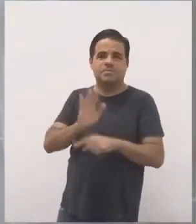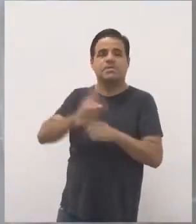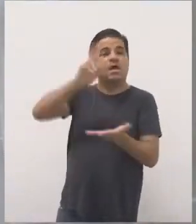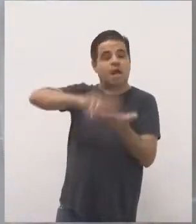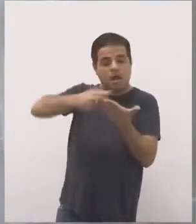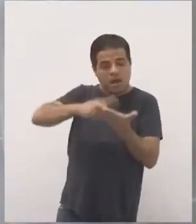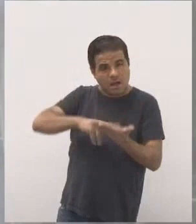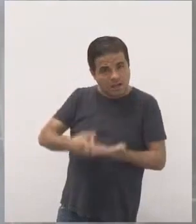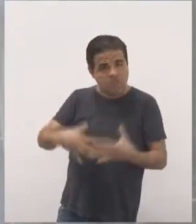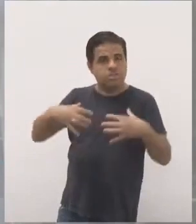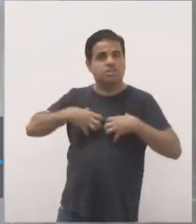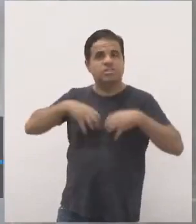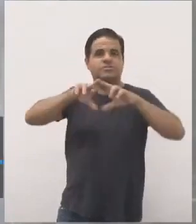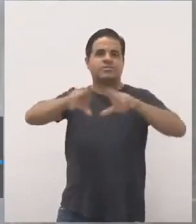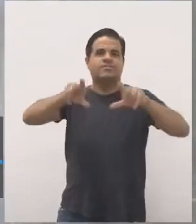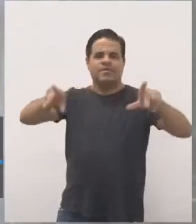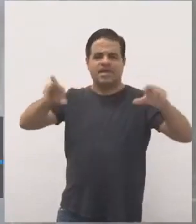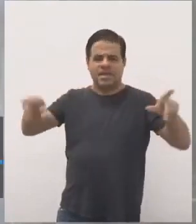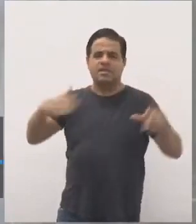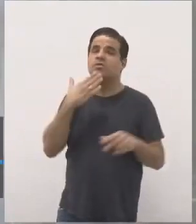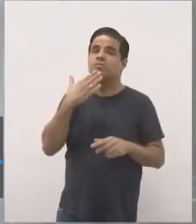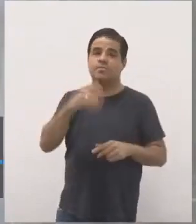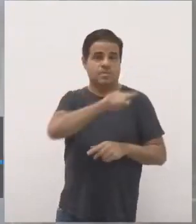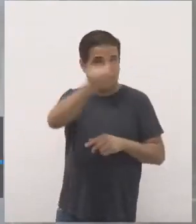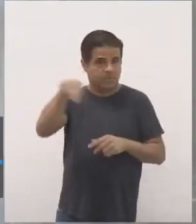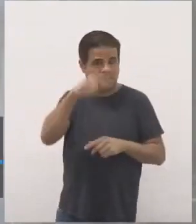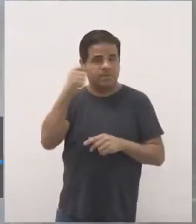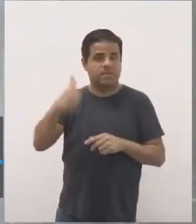traduzir de várias formas. Eu vou pedir para passar para a